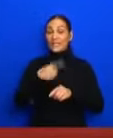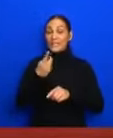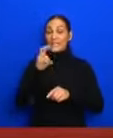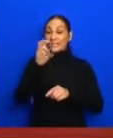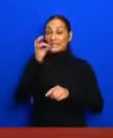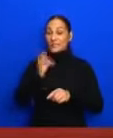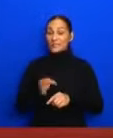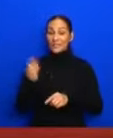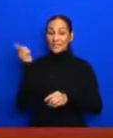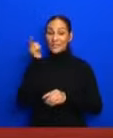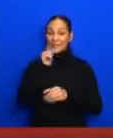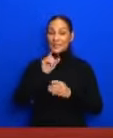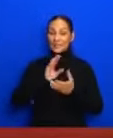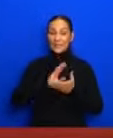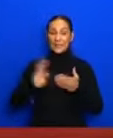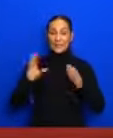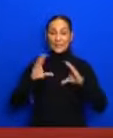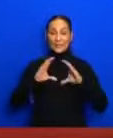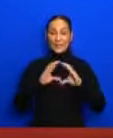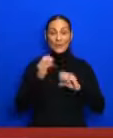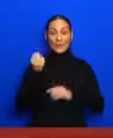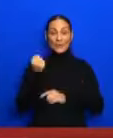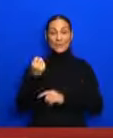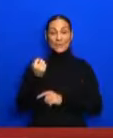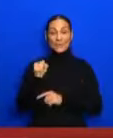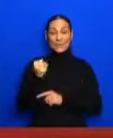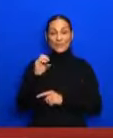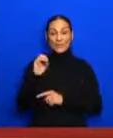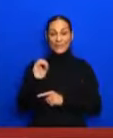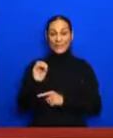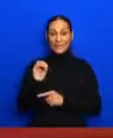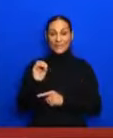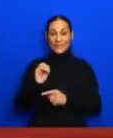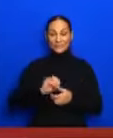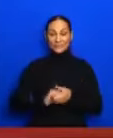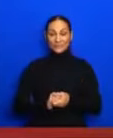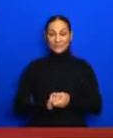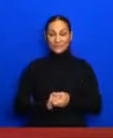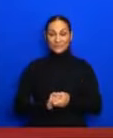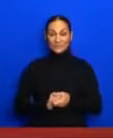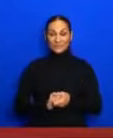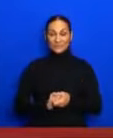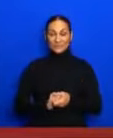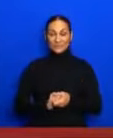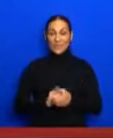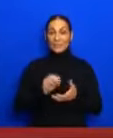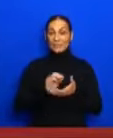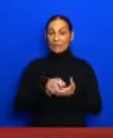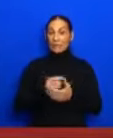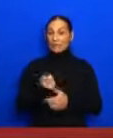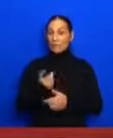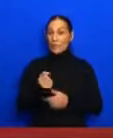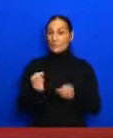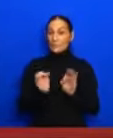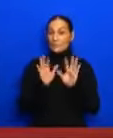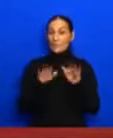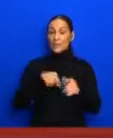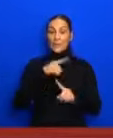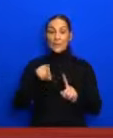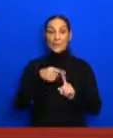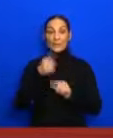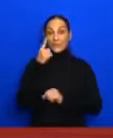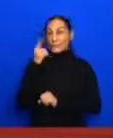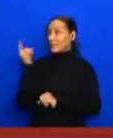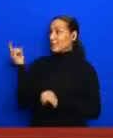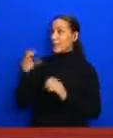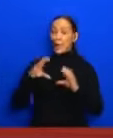15 acertos. Bola branca 80, branca número 80. Falta pouco, mais uma dezena